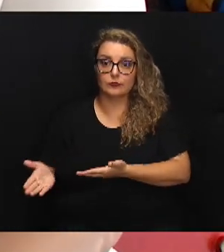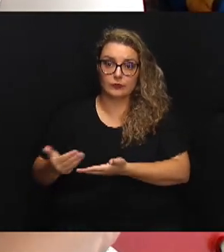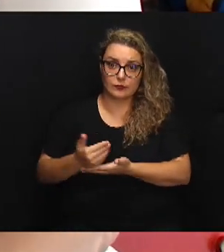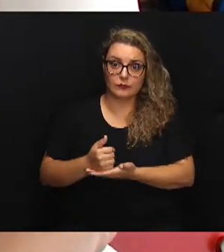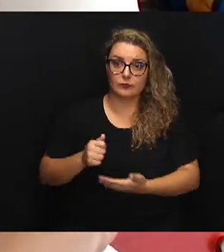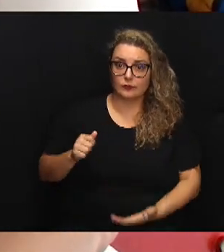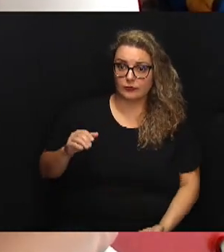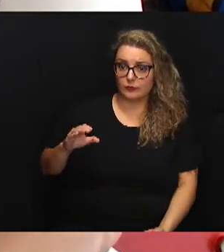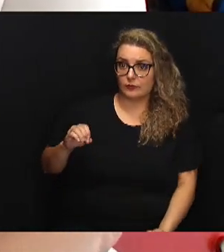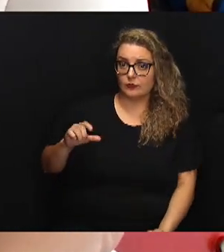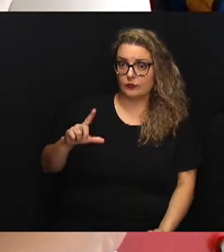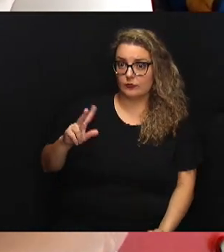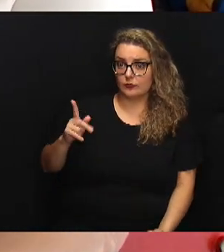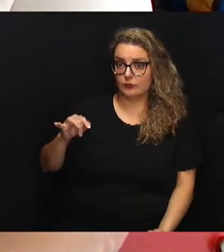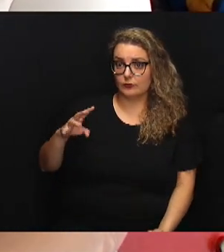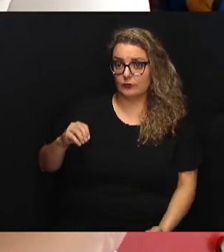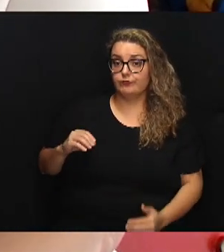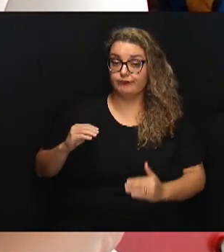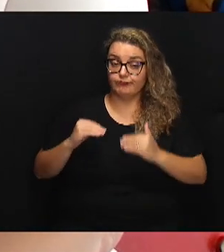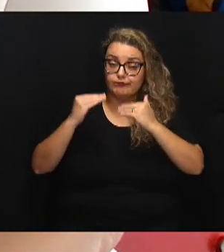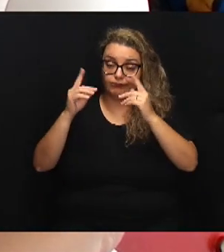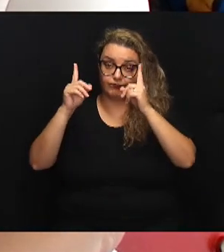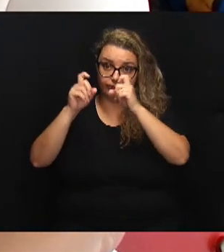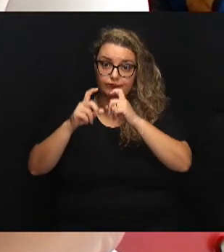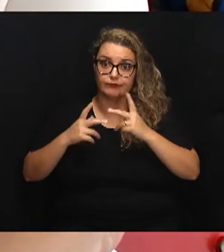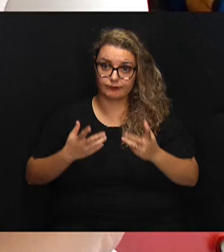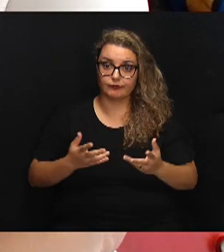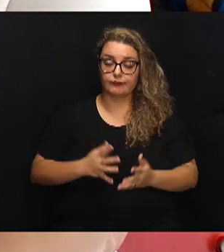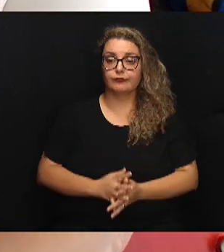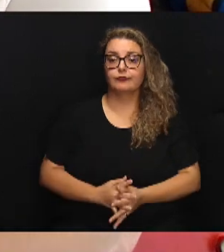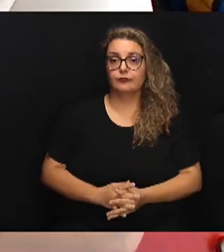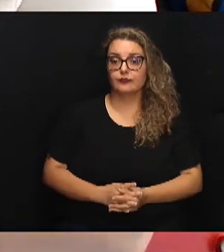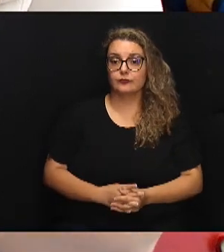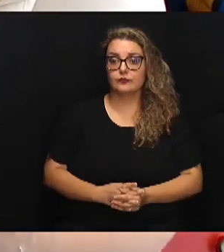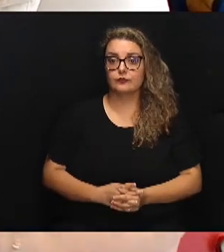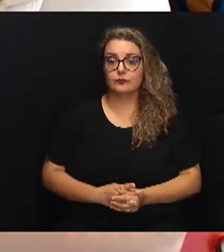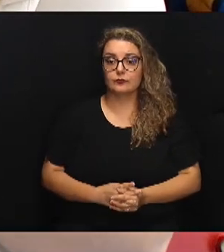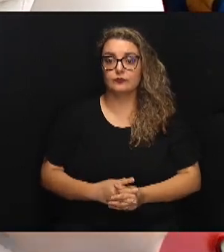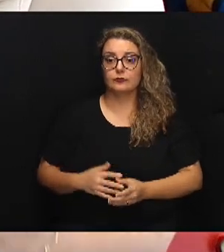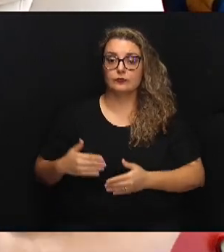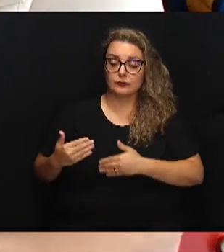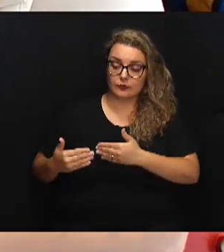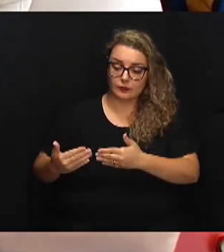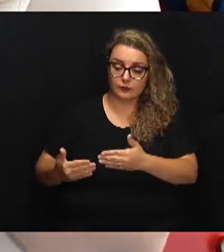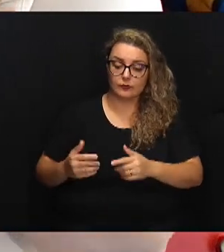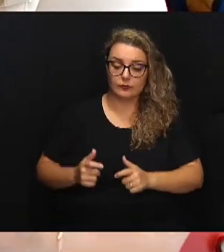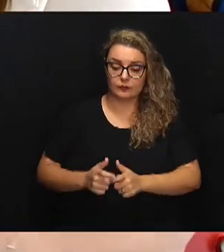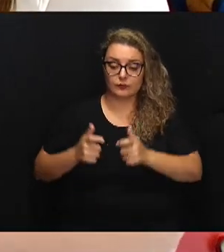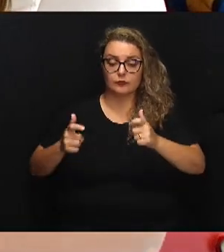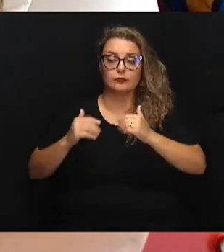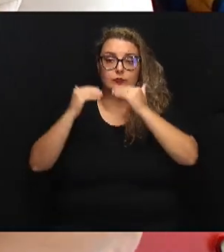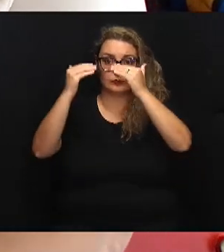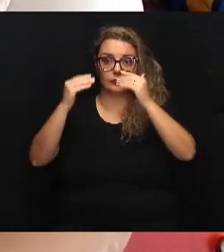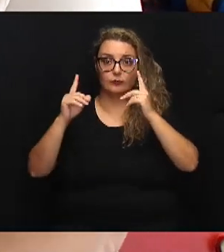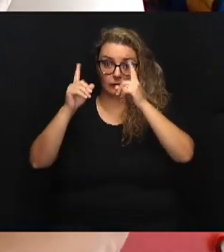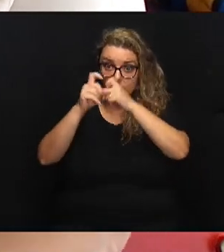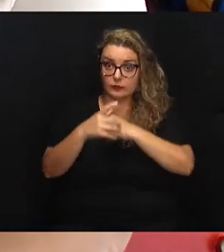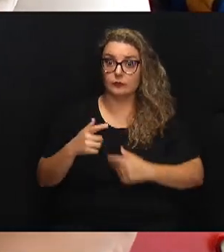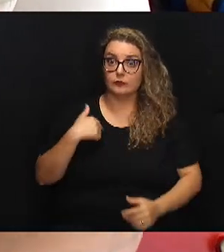alta complexidade, né, no caso. E aí, a partir da alta complexidade, nós